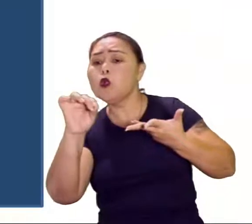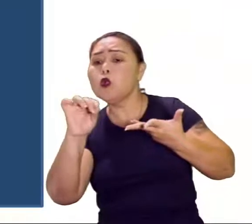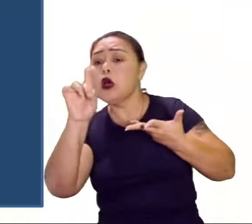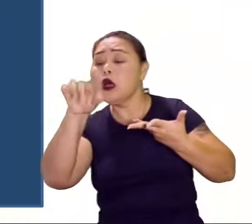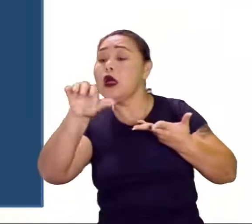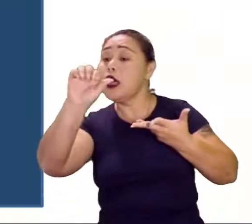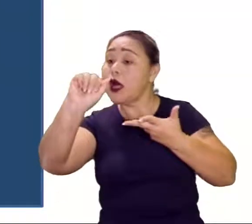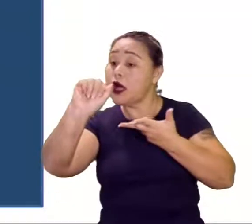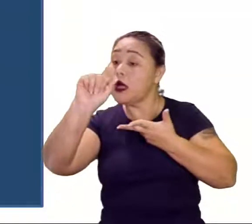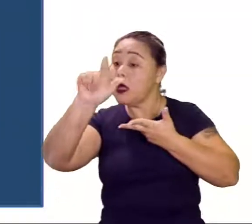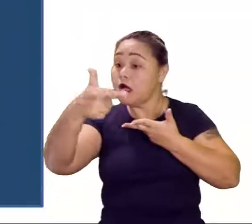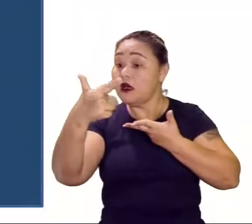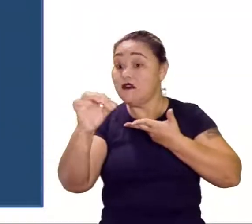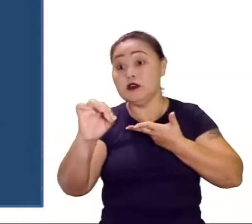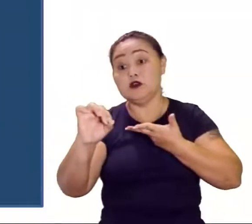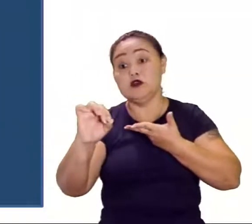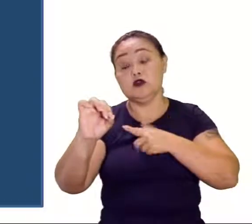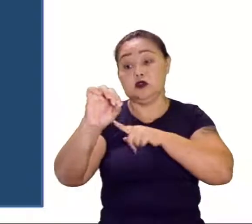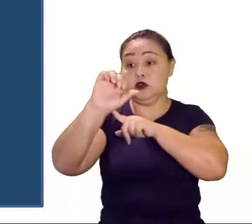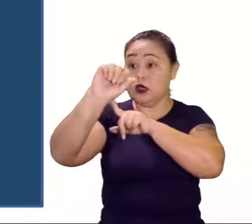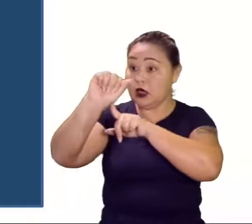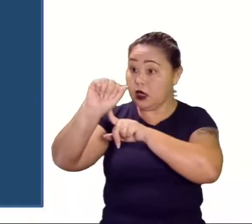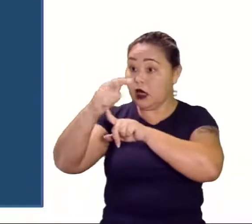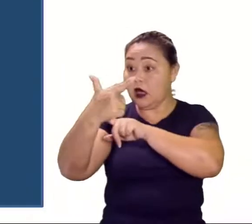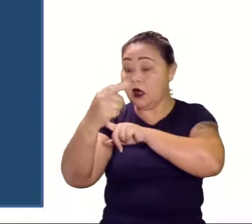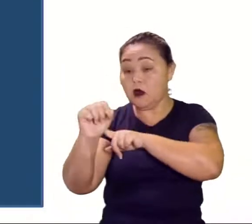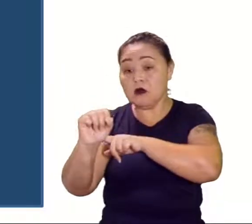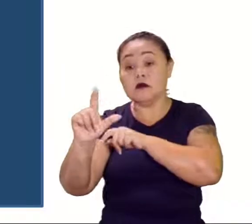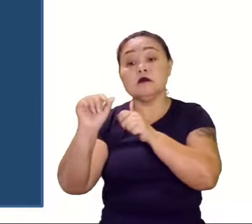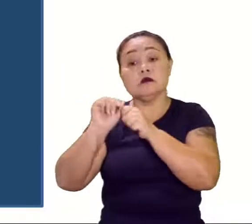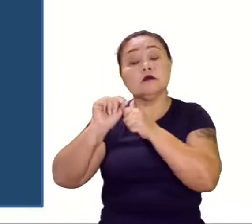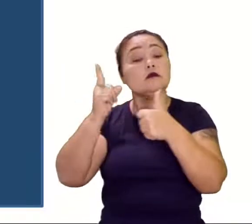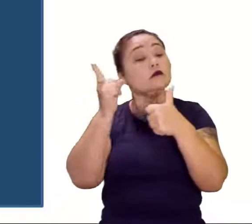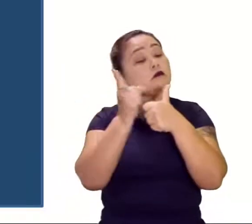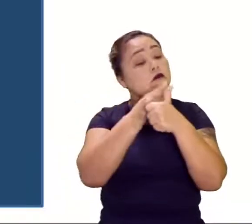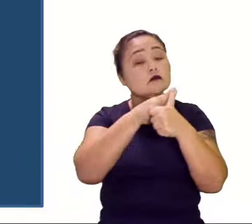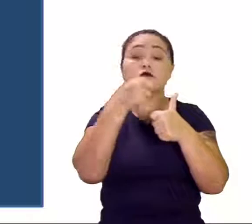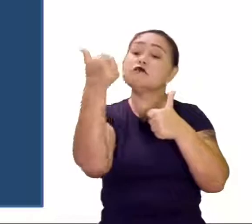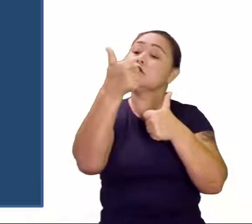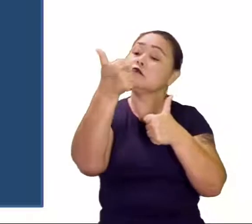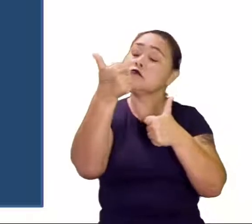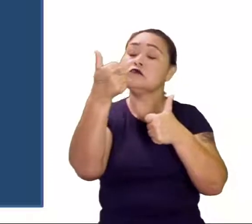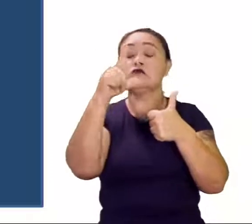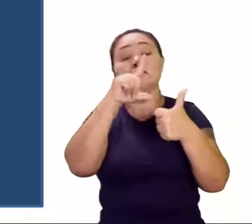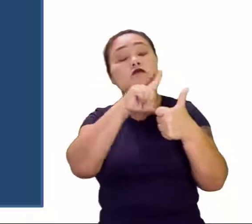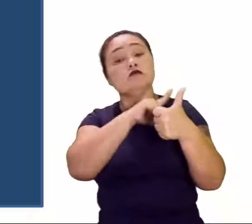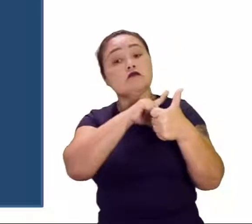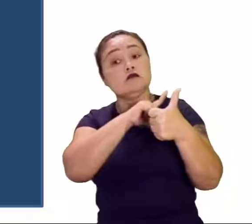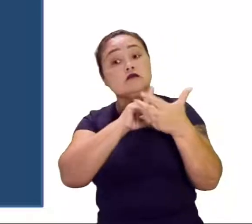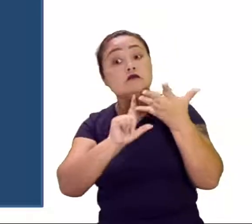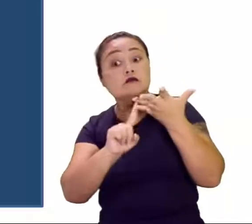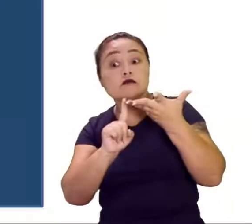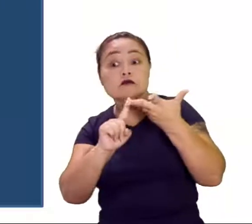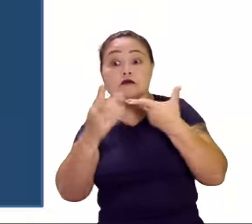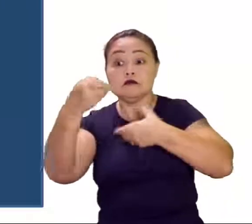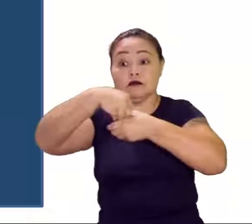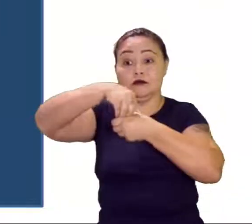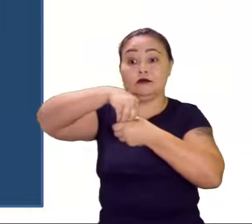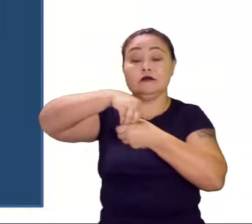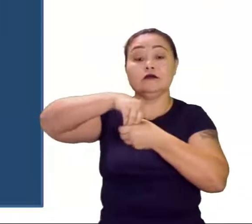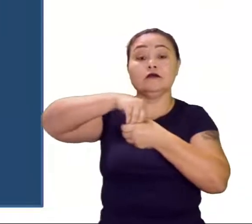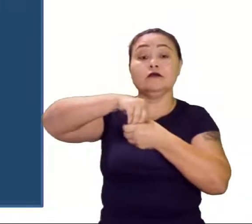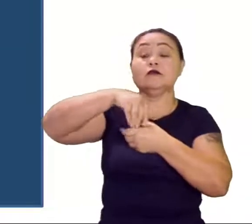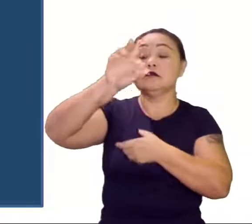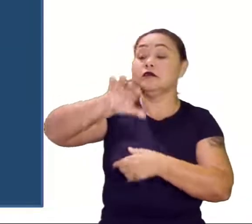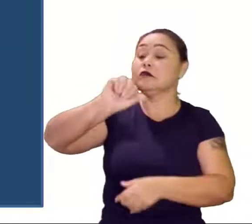nosso A20, né? Eu tenho o primeiro termo, eu tenho a quantidade de termos, né? Então, quem é